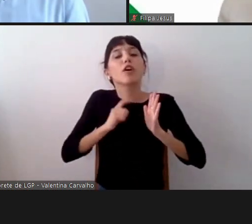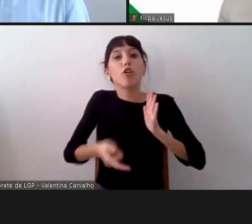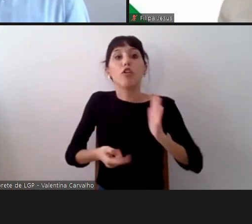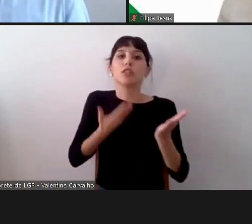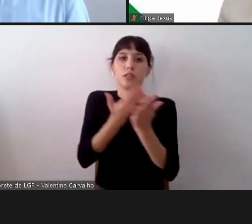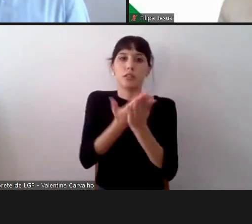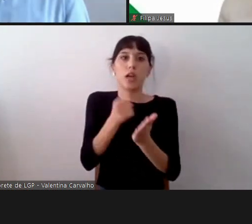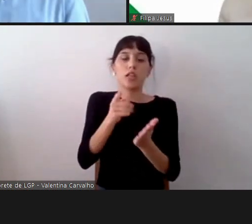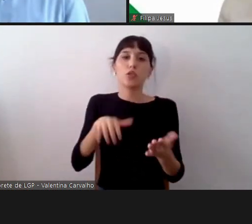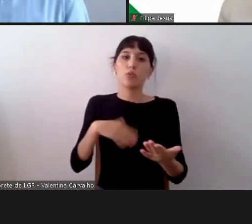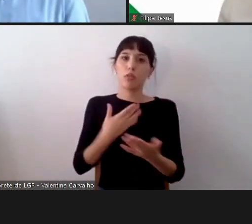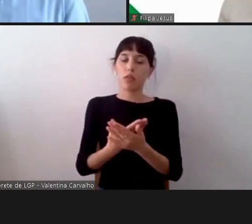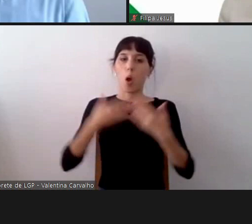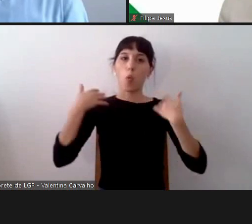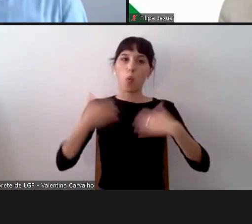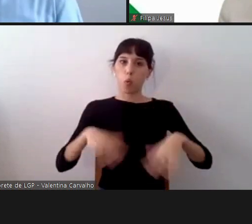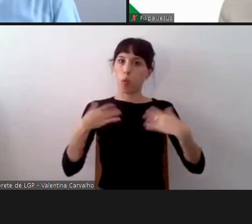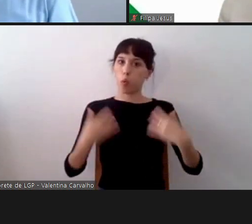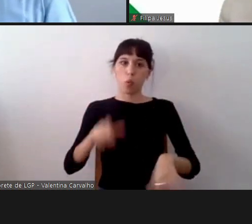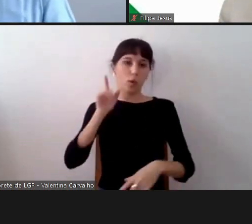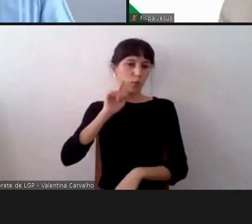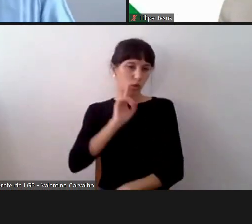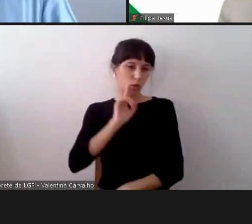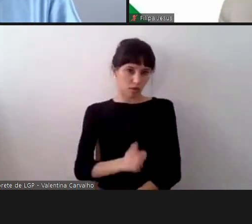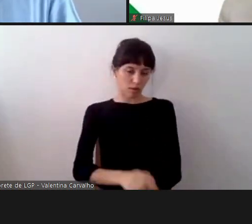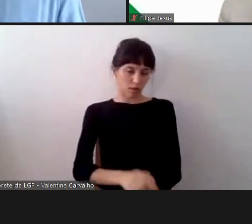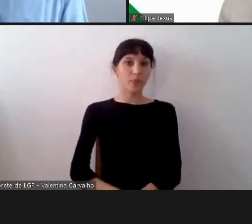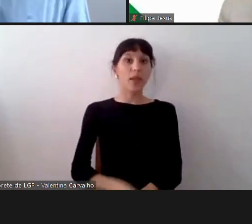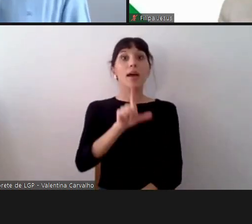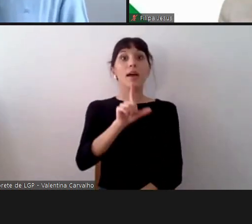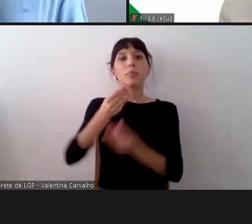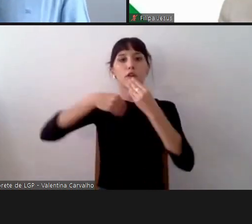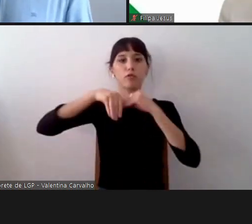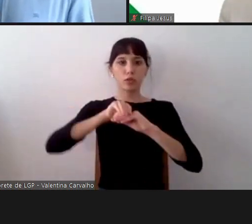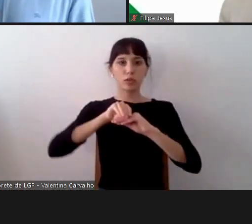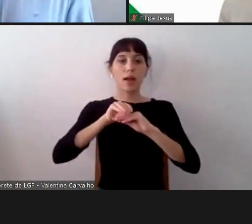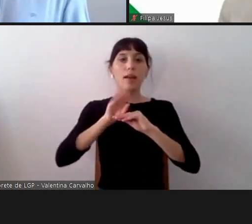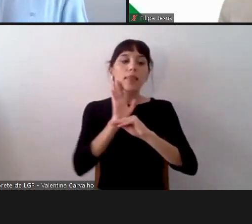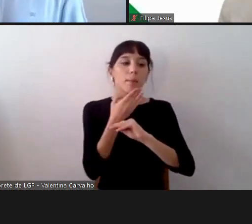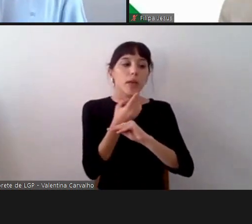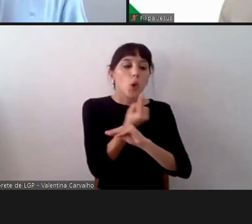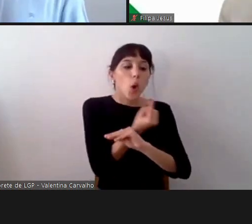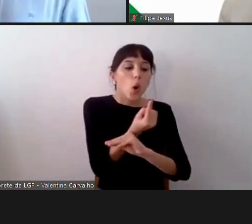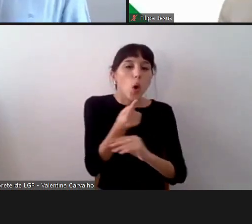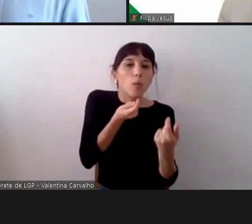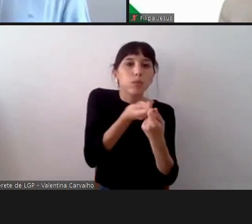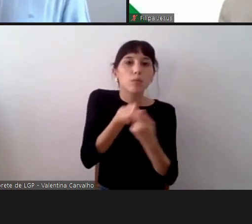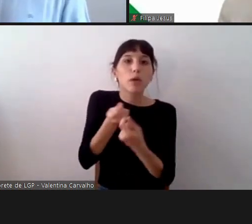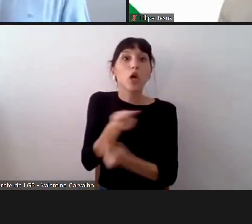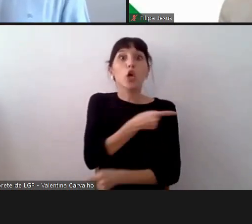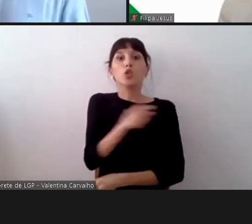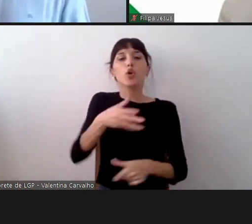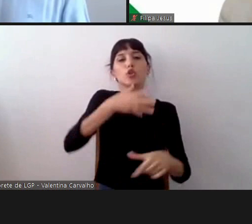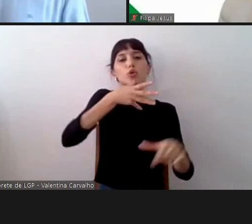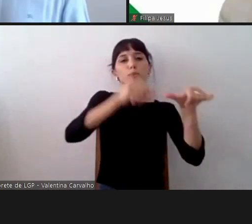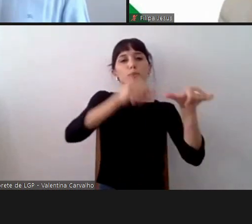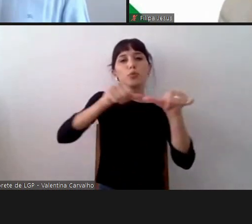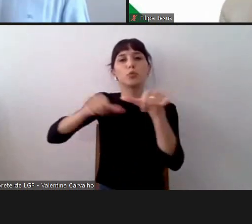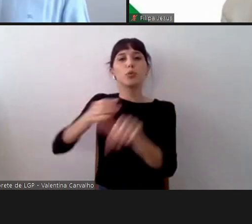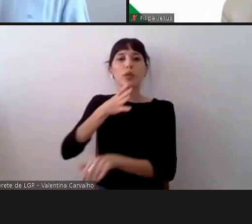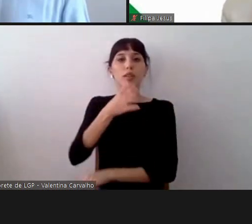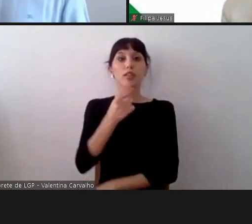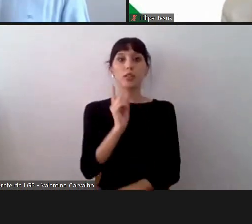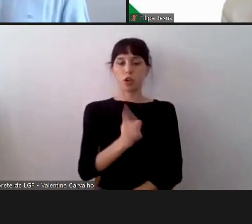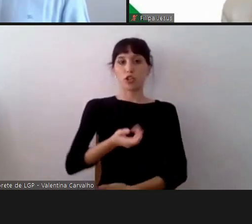grande diferença. E reforçar também a personalização. Foi muito dito pelos todos os oradores que a qualificação